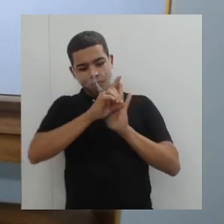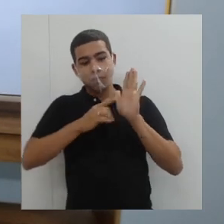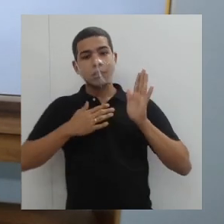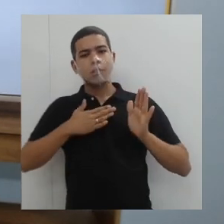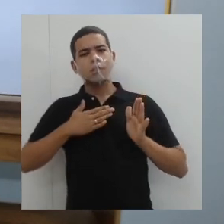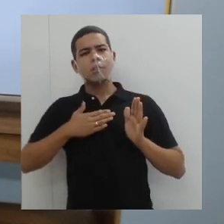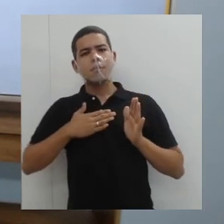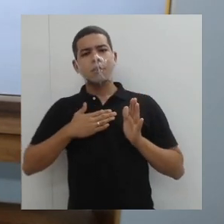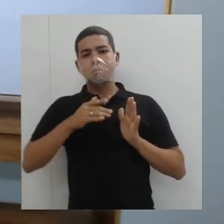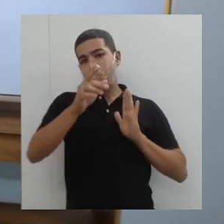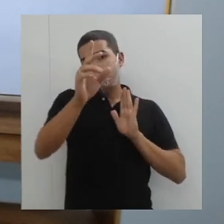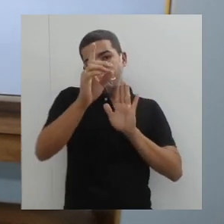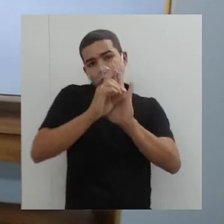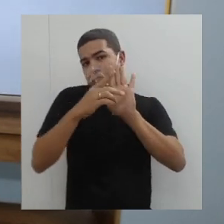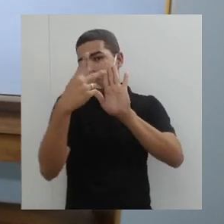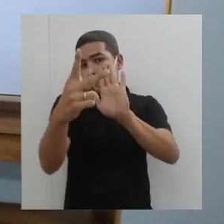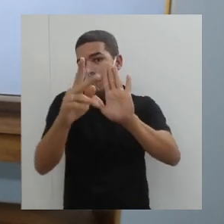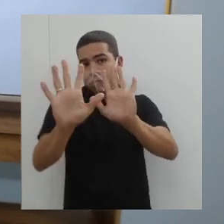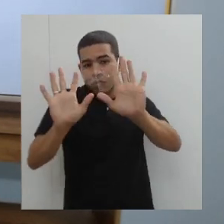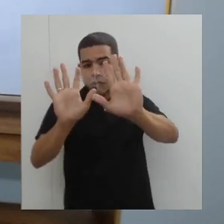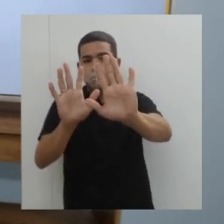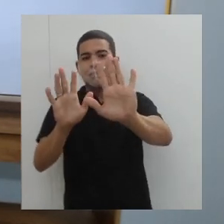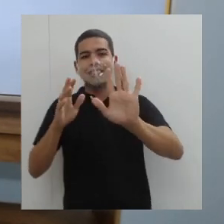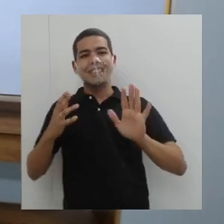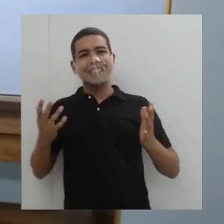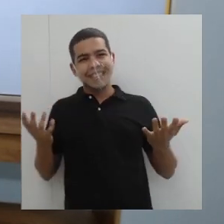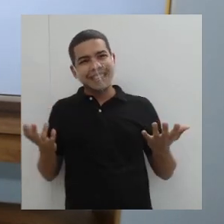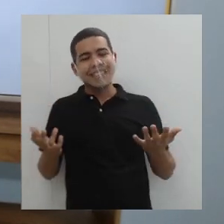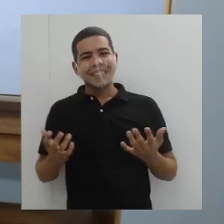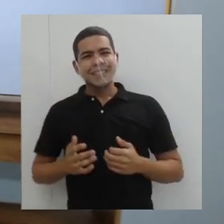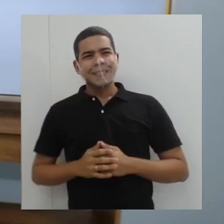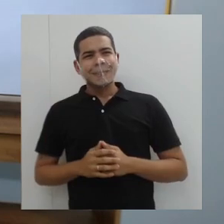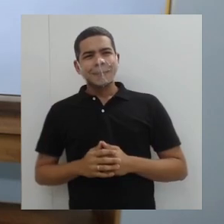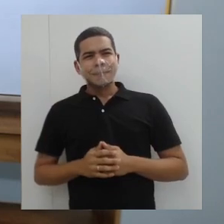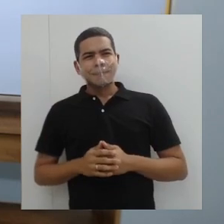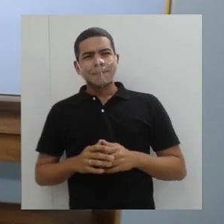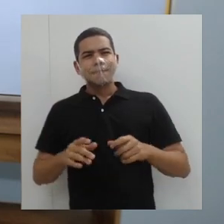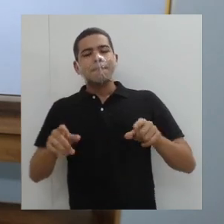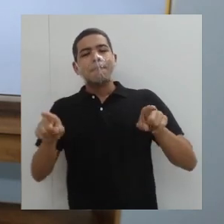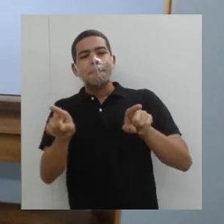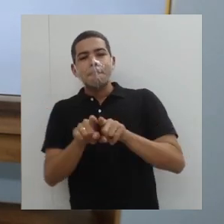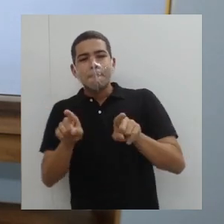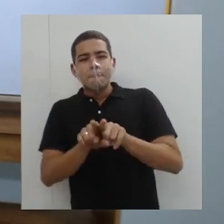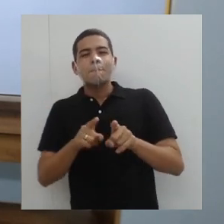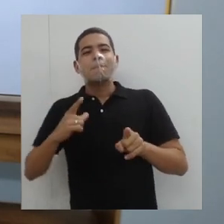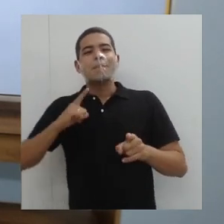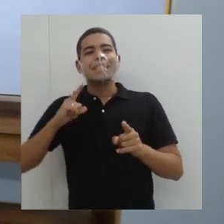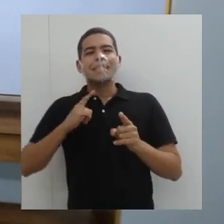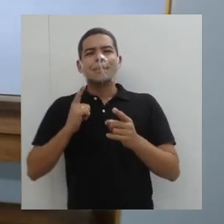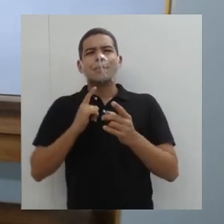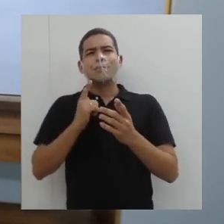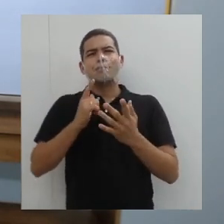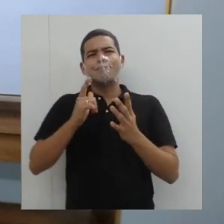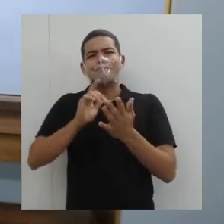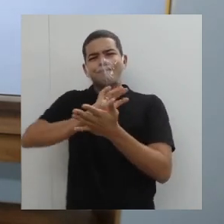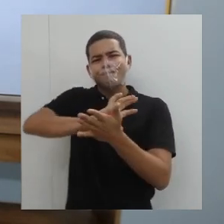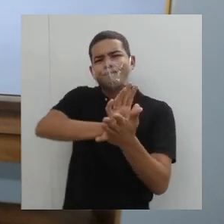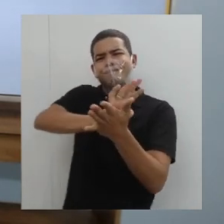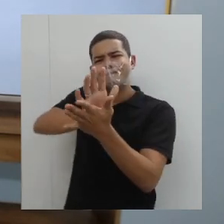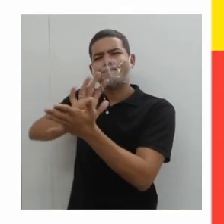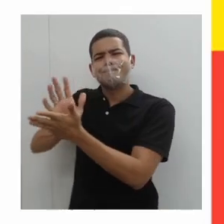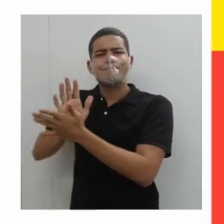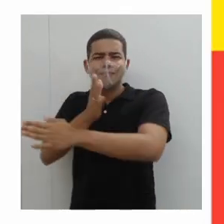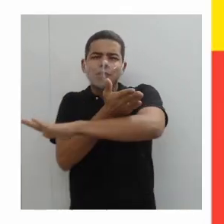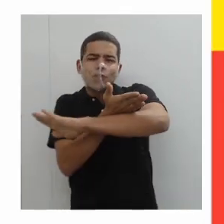o meu corpo, você tem direito sobre o seu corpo, não é isso? Voltando a falar sobre essa questão de estereótipos e de